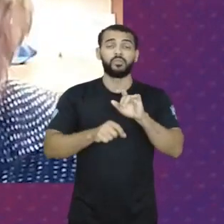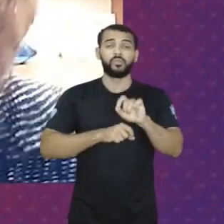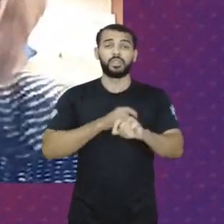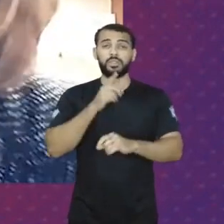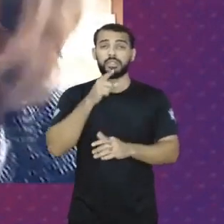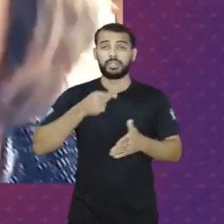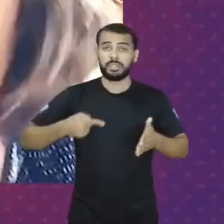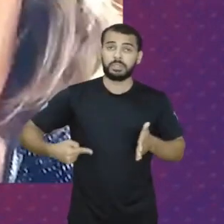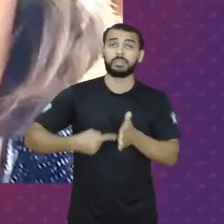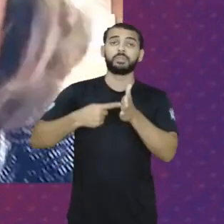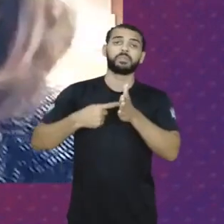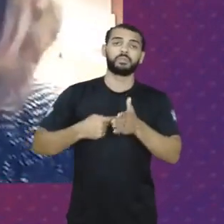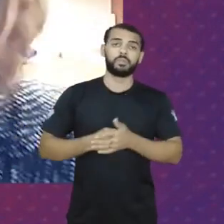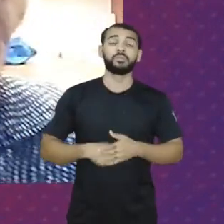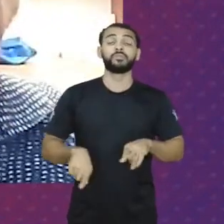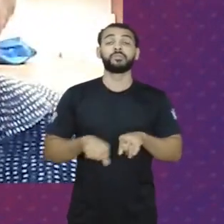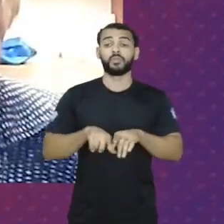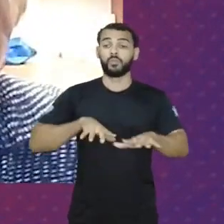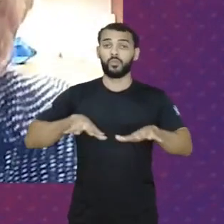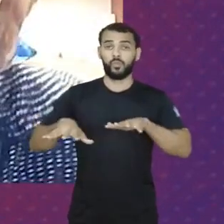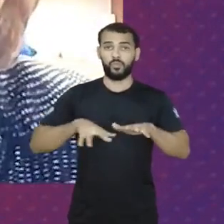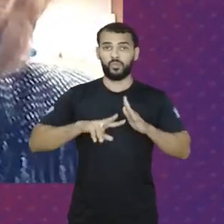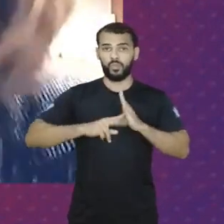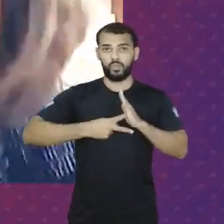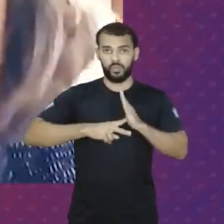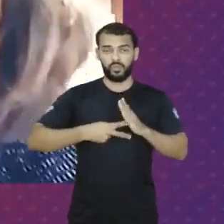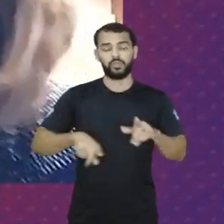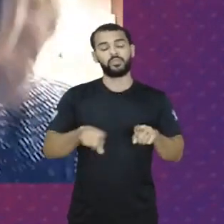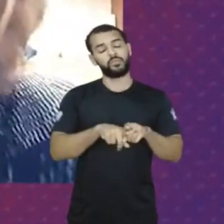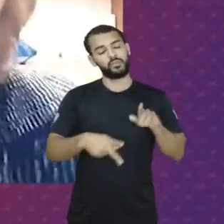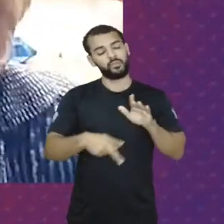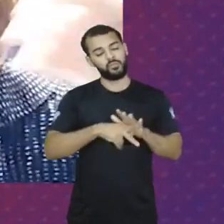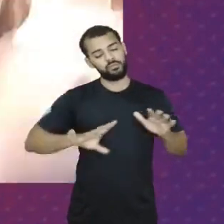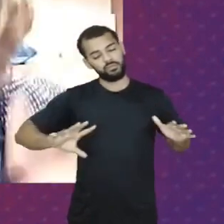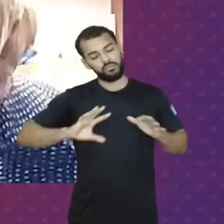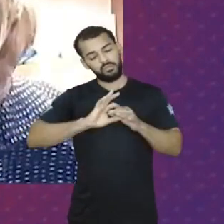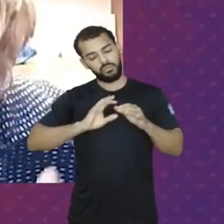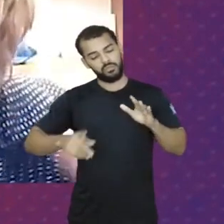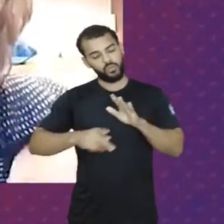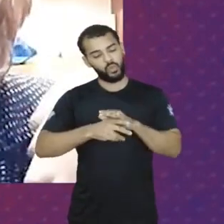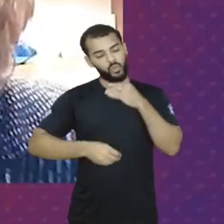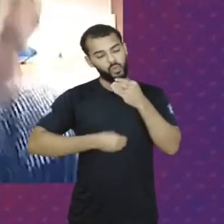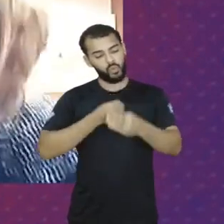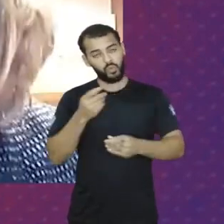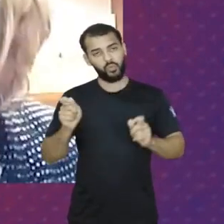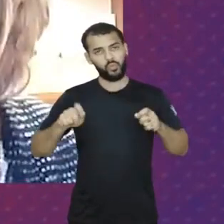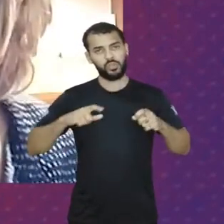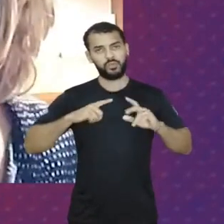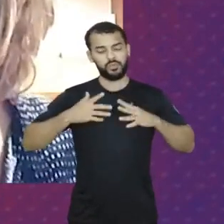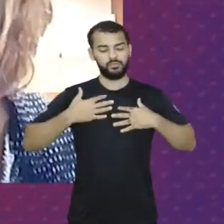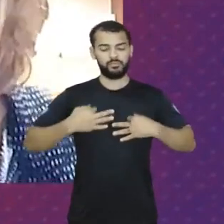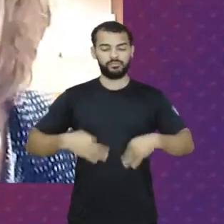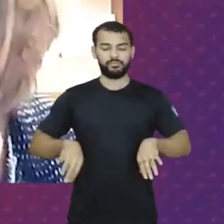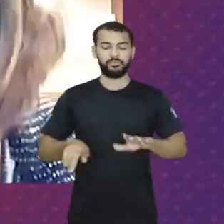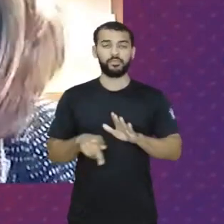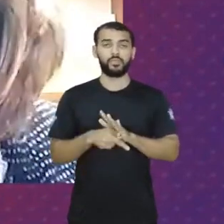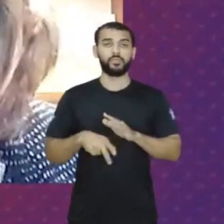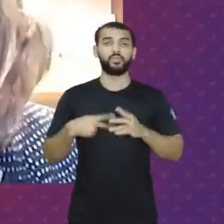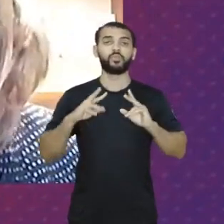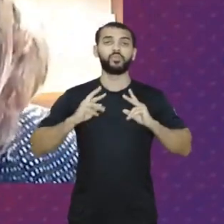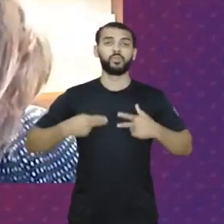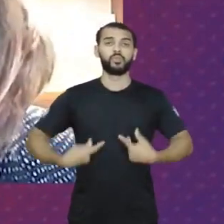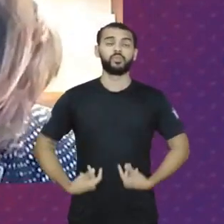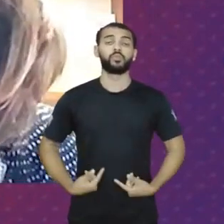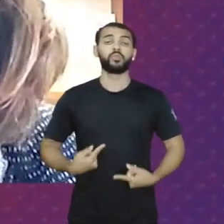parte fundamental dessa existência de uma plenitude humana. Porque o